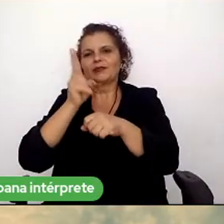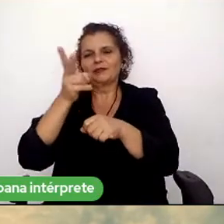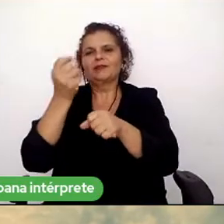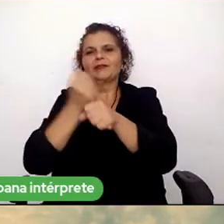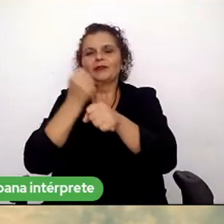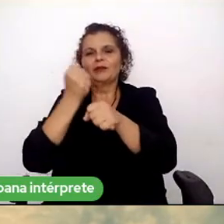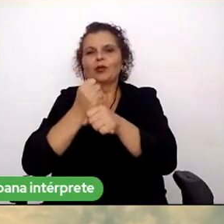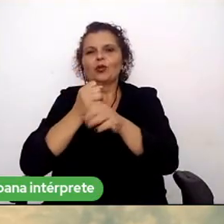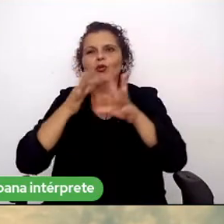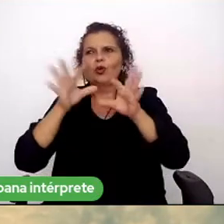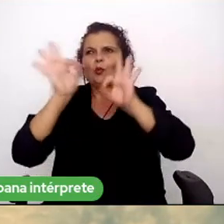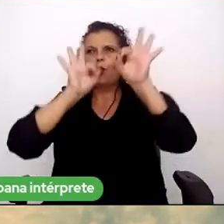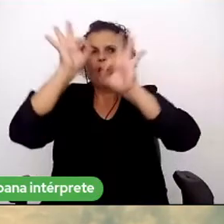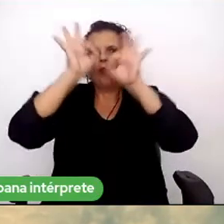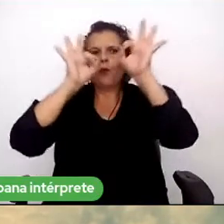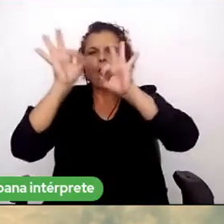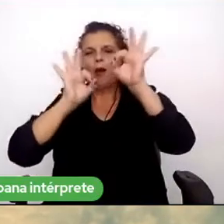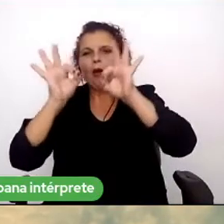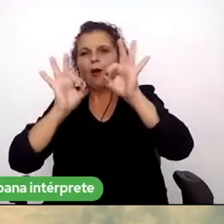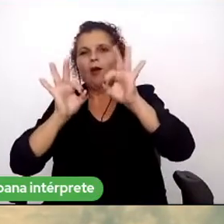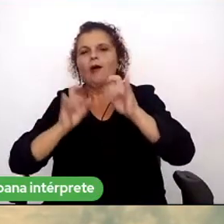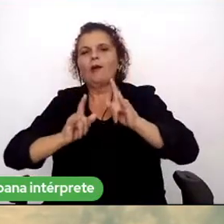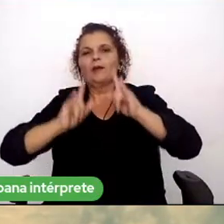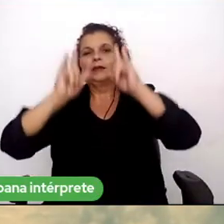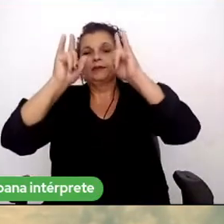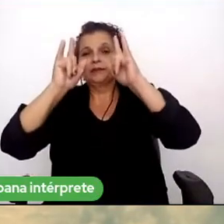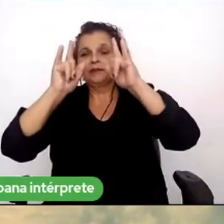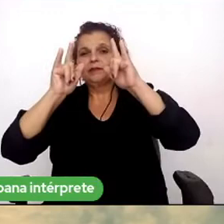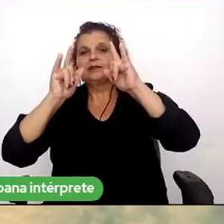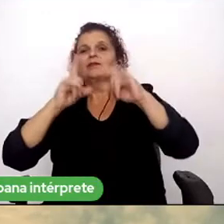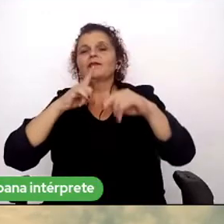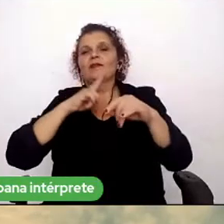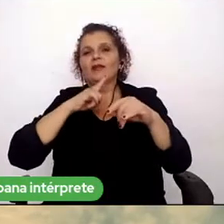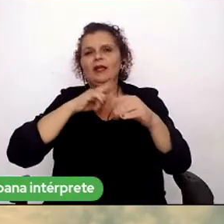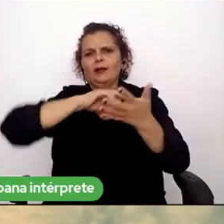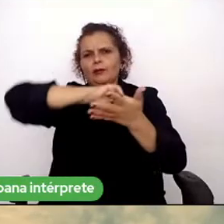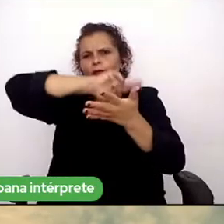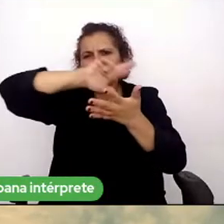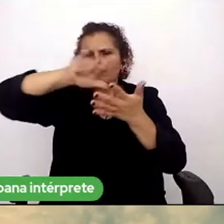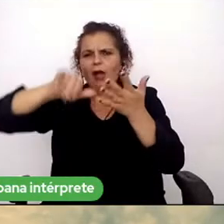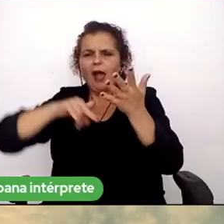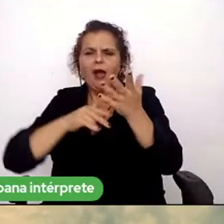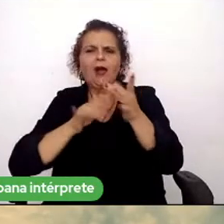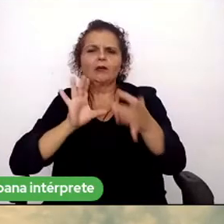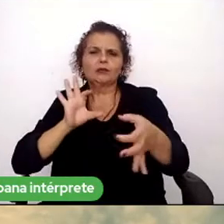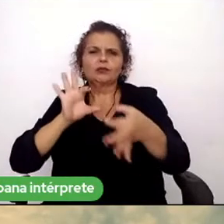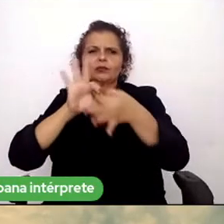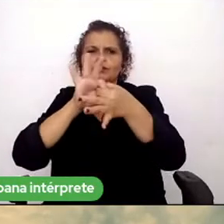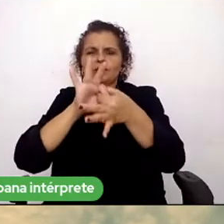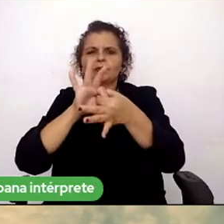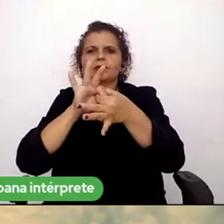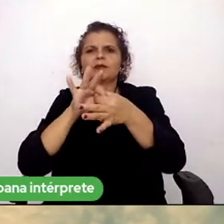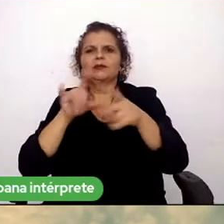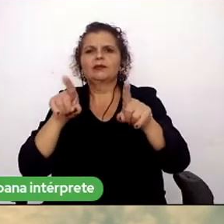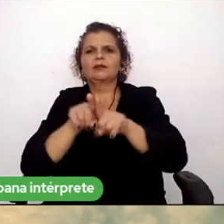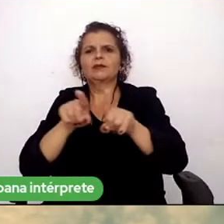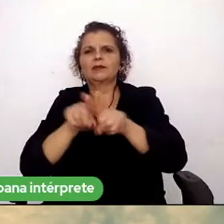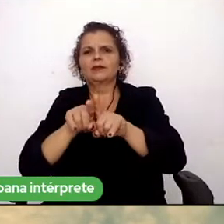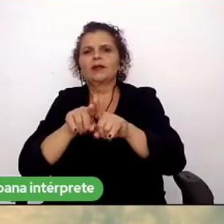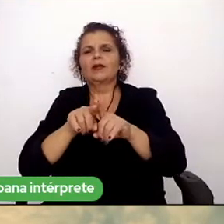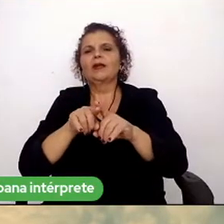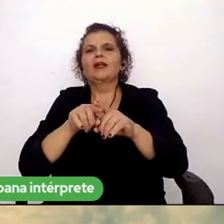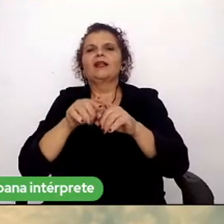todo mundo decidiu reformar, né? A gente tem vários contextos, né? Então, tem os